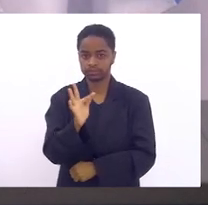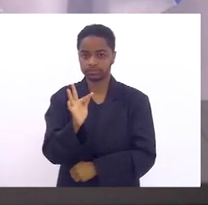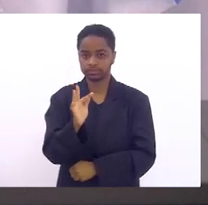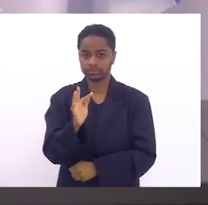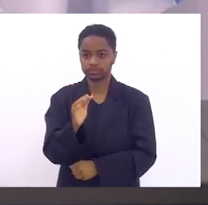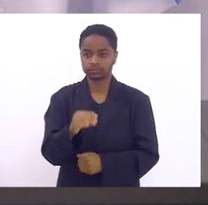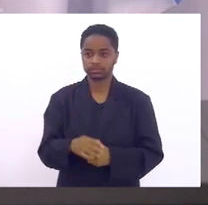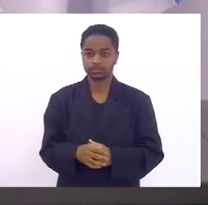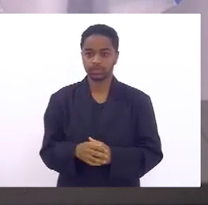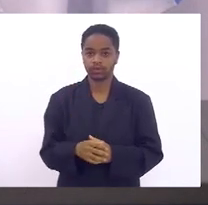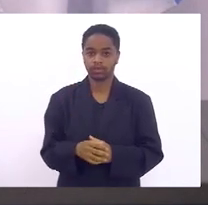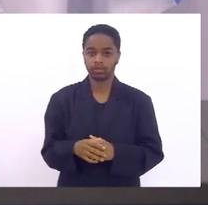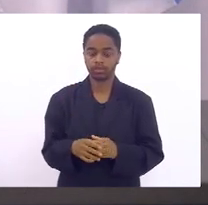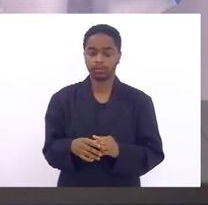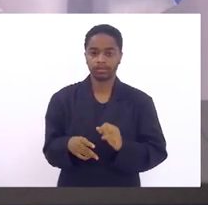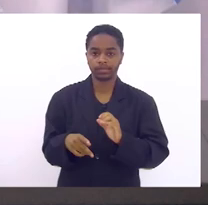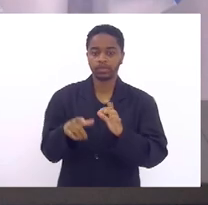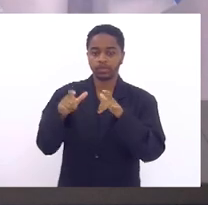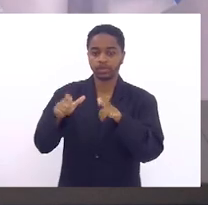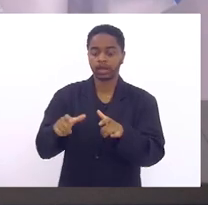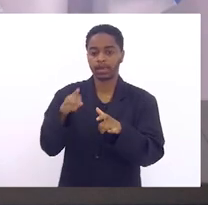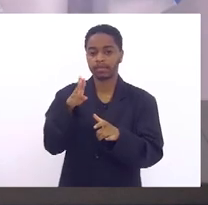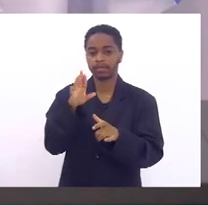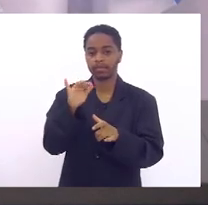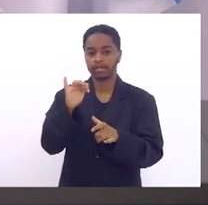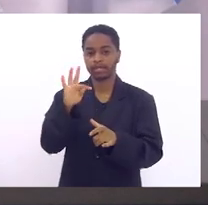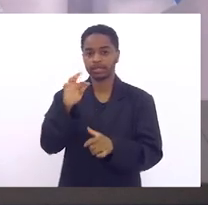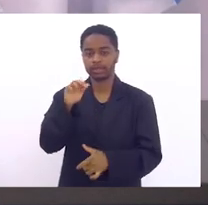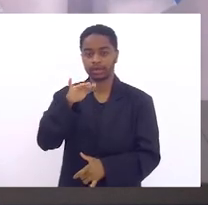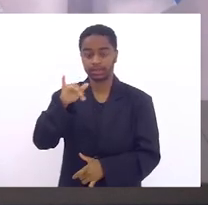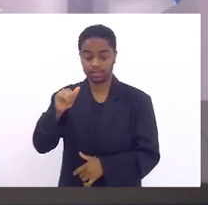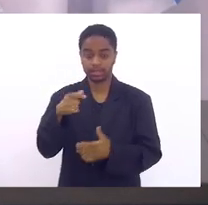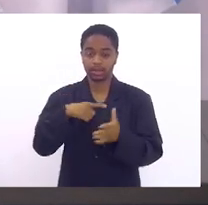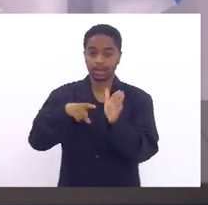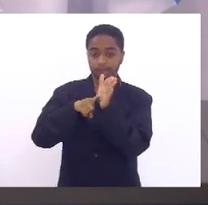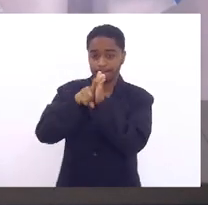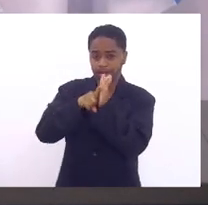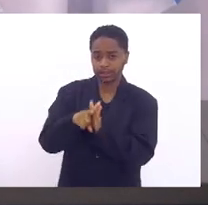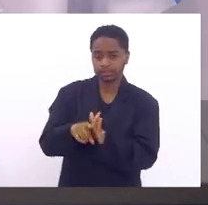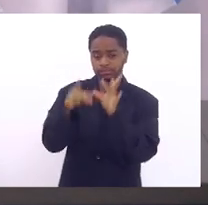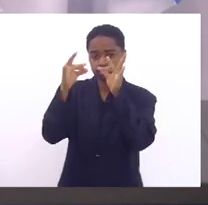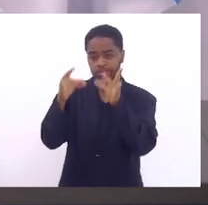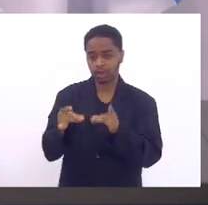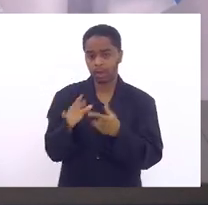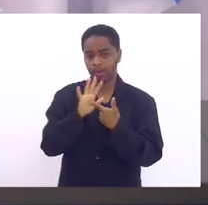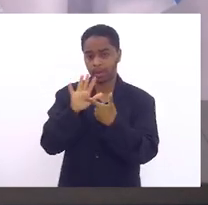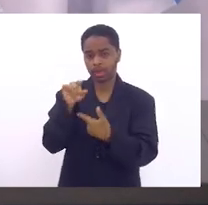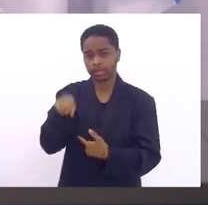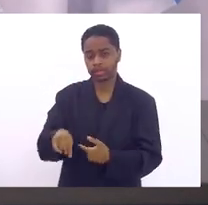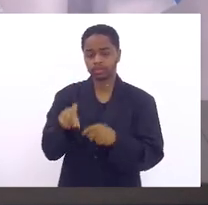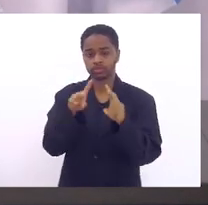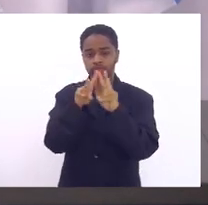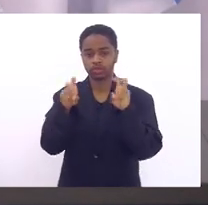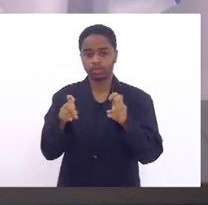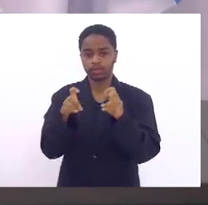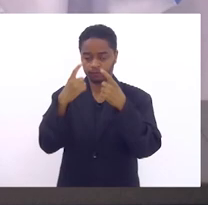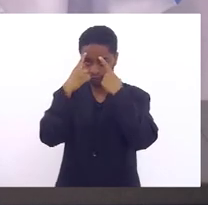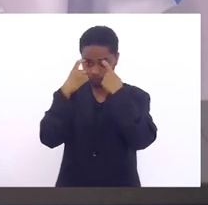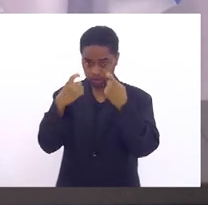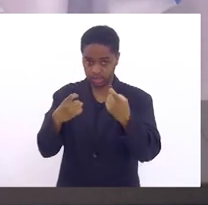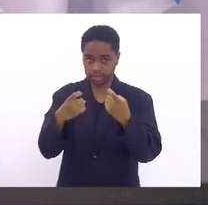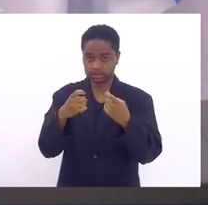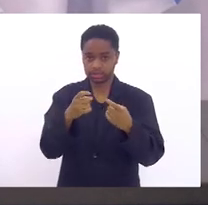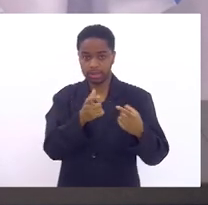britânicas e foi muito importante o levantamento feito por elas e a apresentados aqui diante da violência armada e